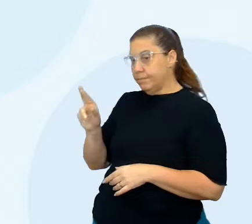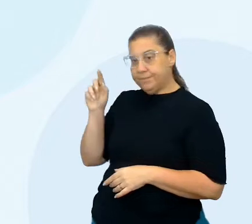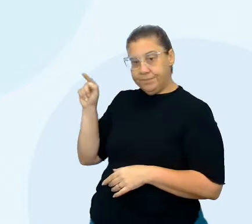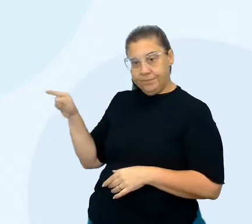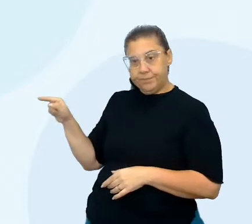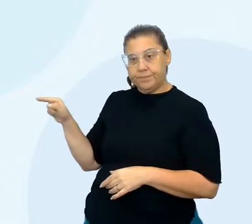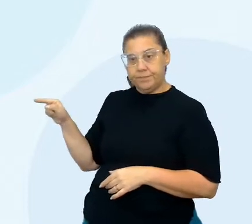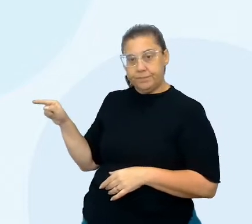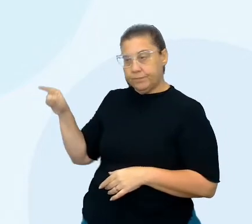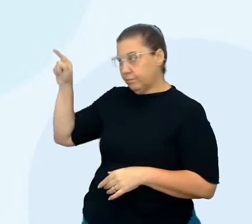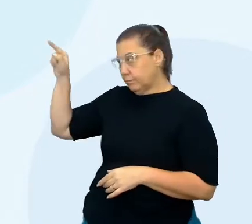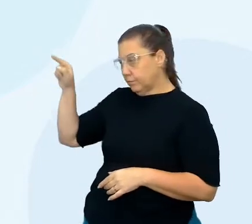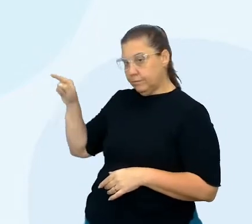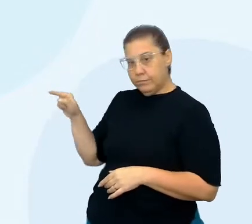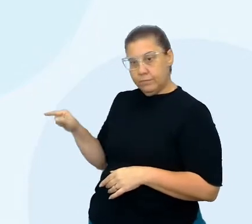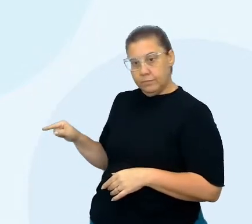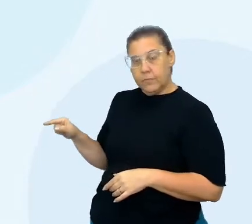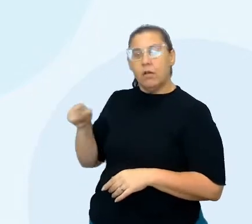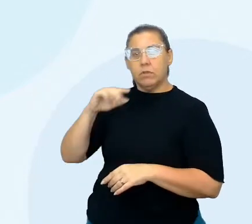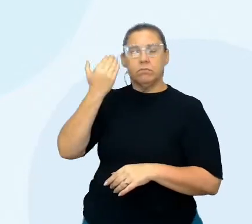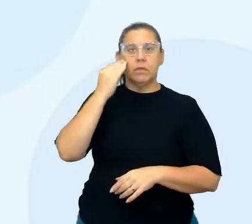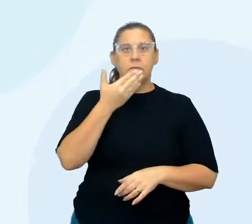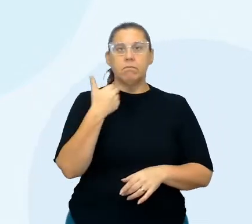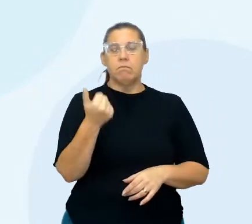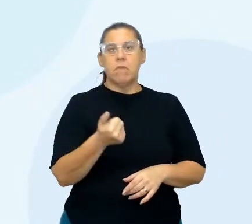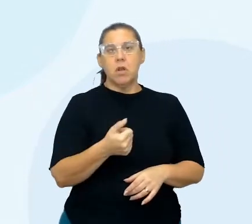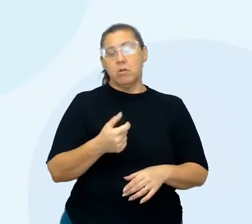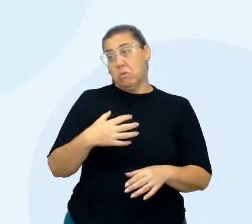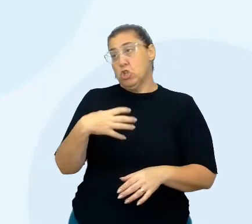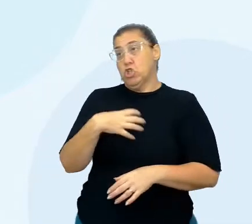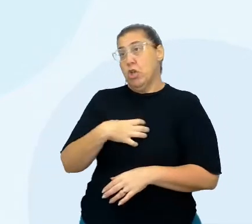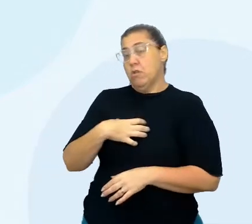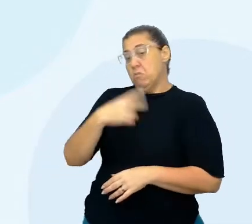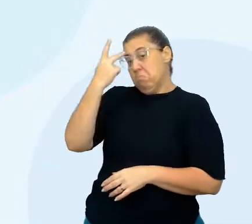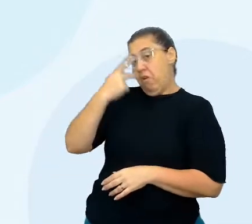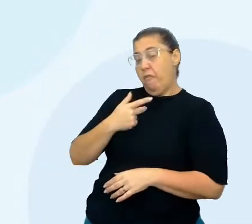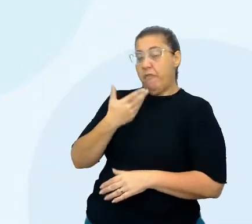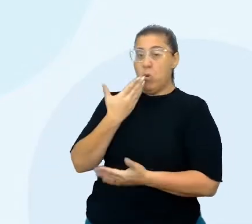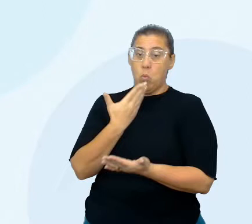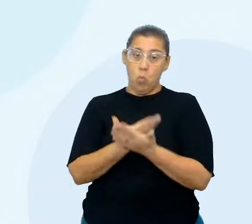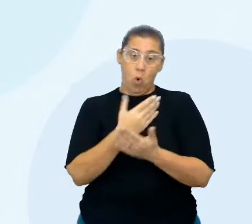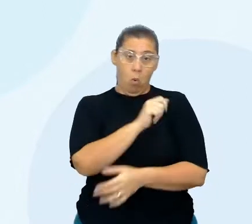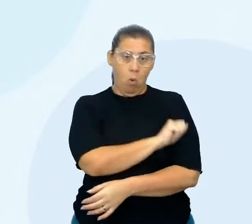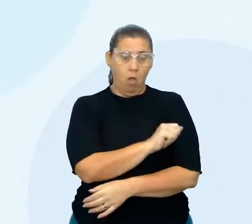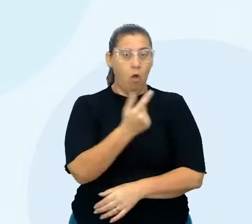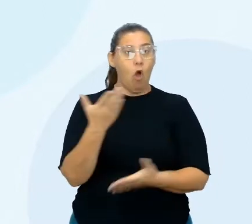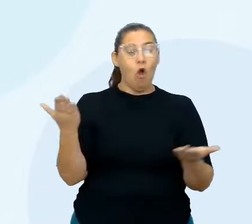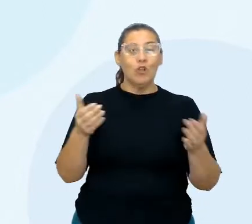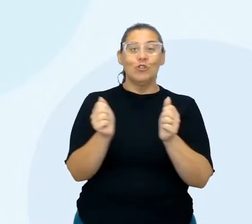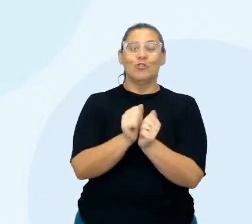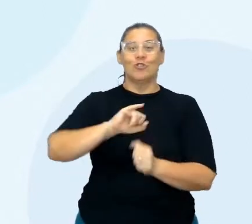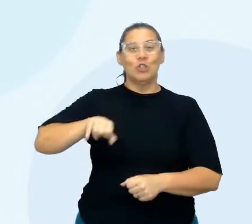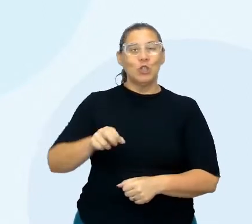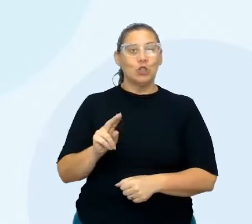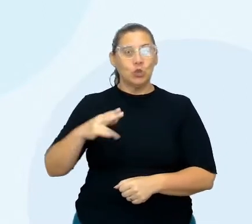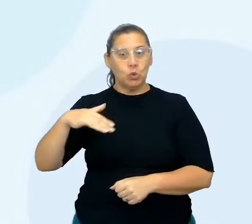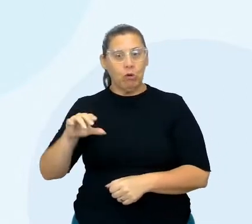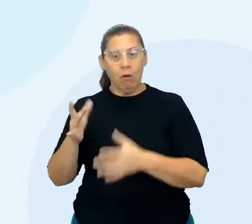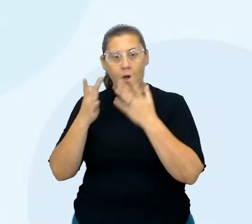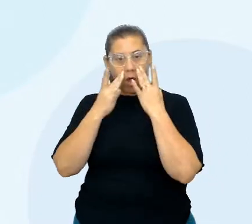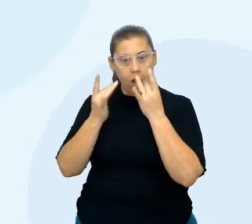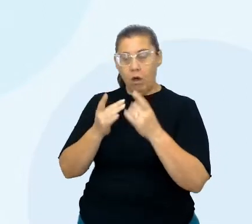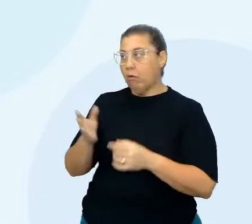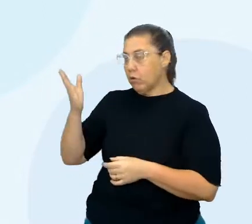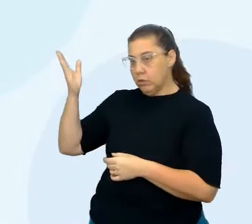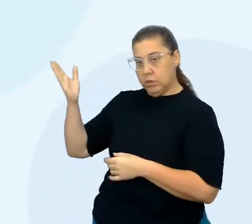e vivências, as questões para que você possa entender melhor o seu perfil de estudante. Vamos começar? A gente vai fazer aqui com a Júlia hoje, ó. Prestei atenção